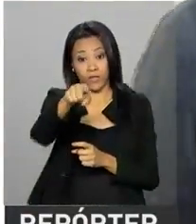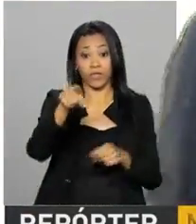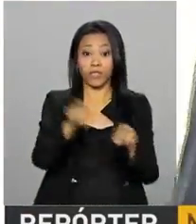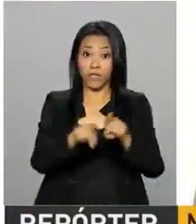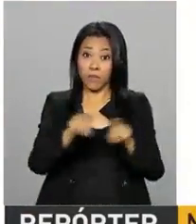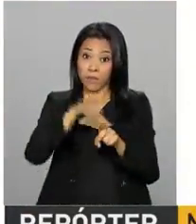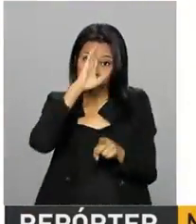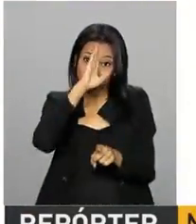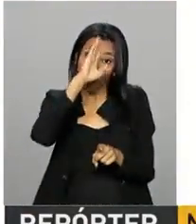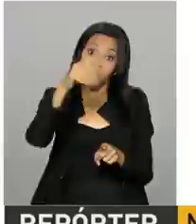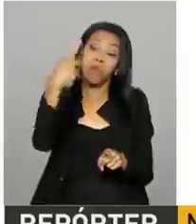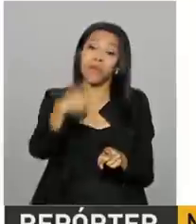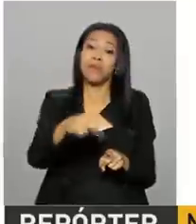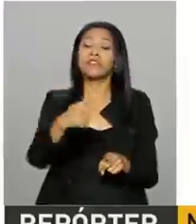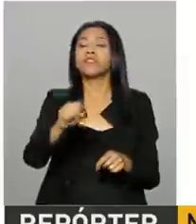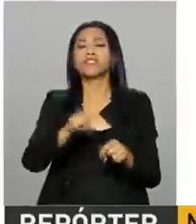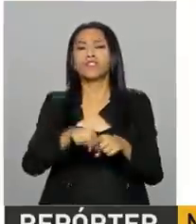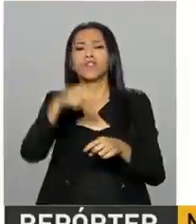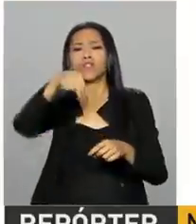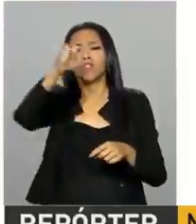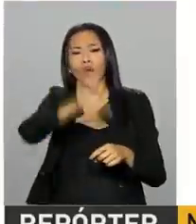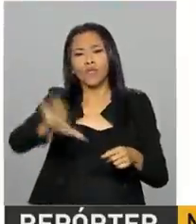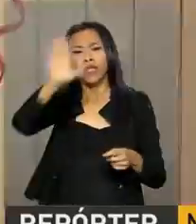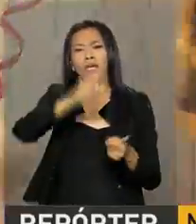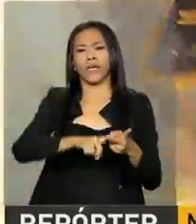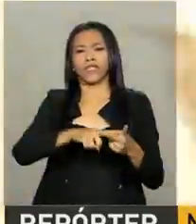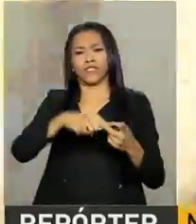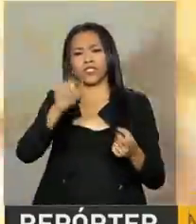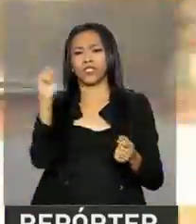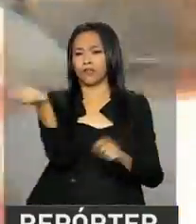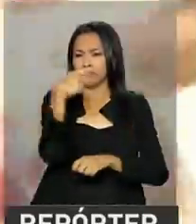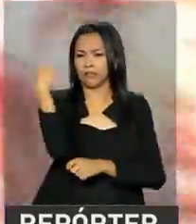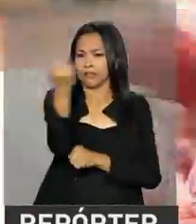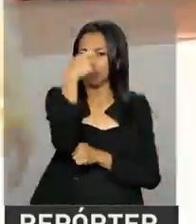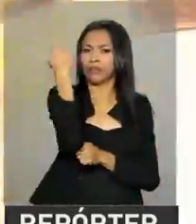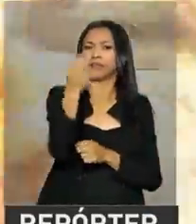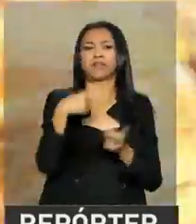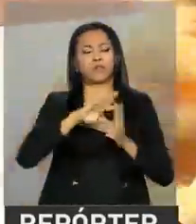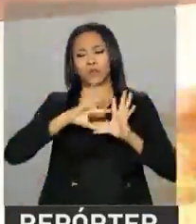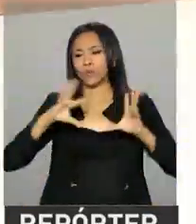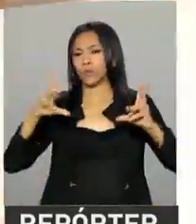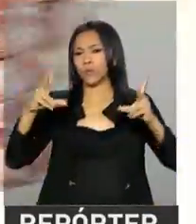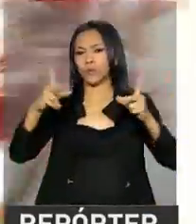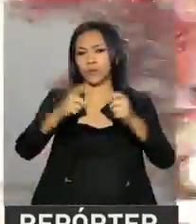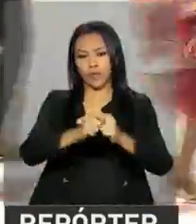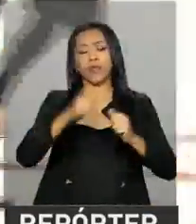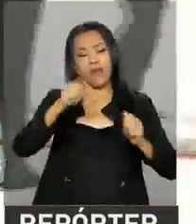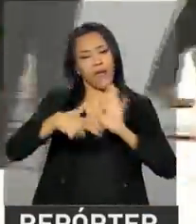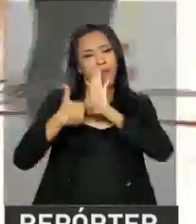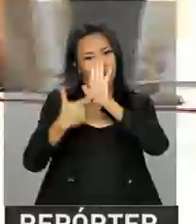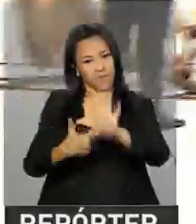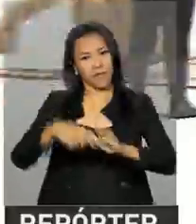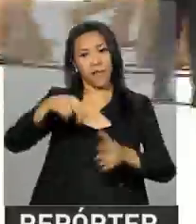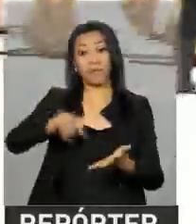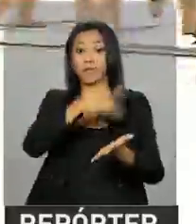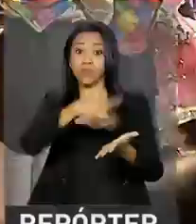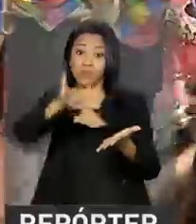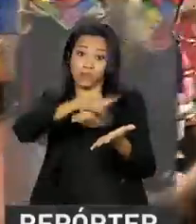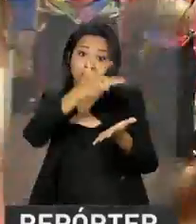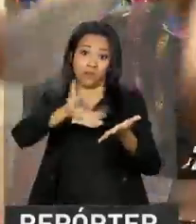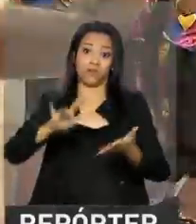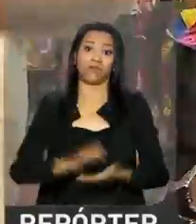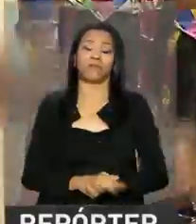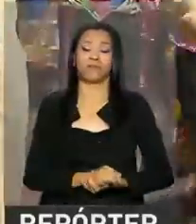temas como a guerra de Canudos as vaquejadas e o Cangaço são apresentados dança e